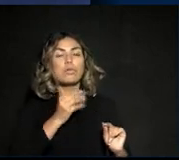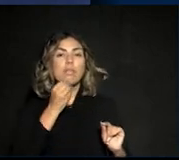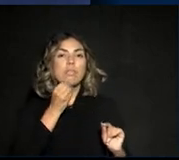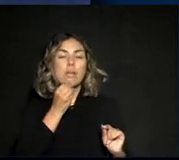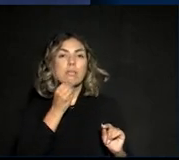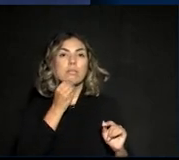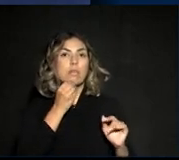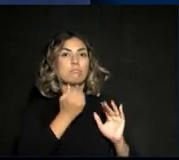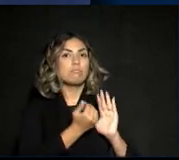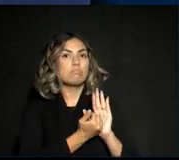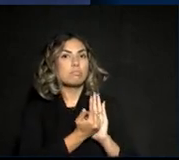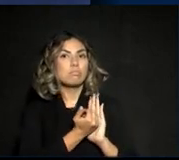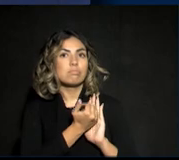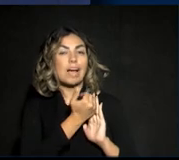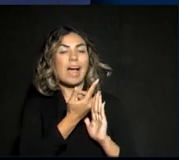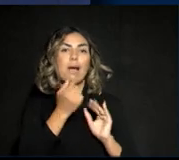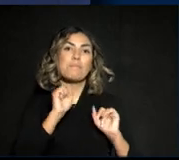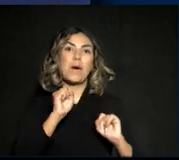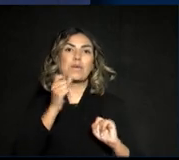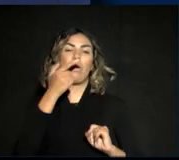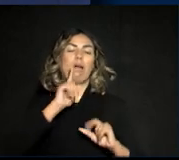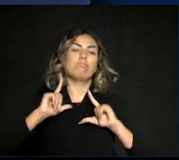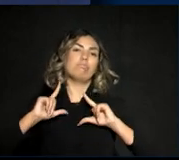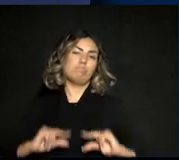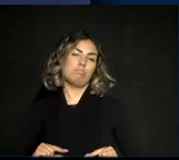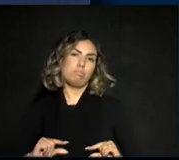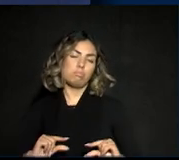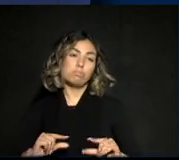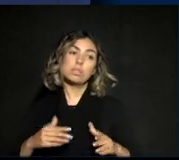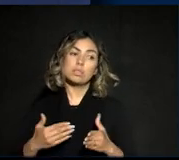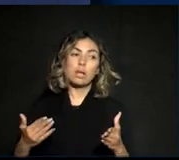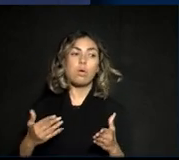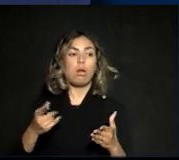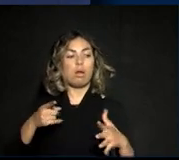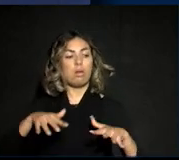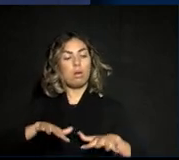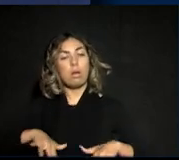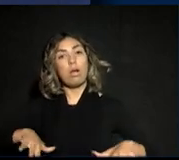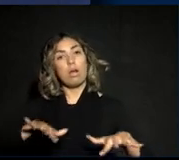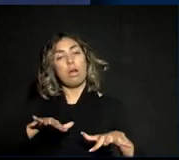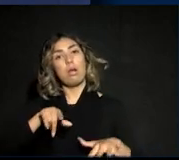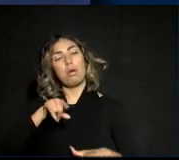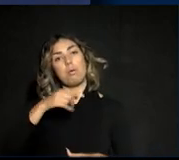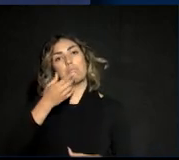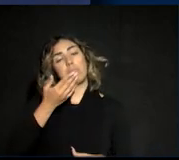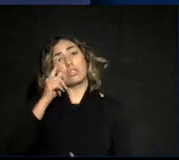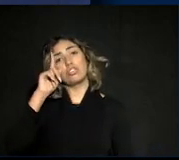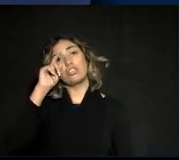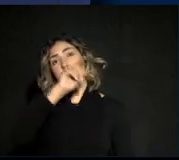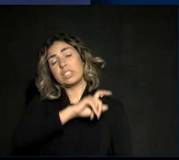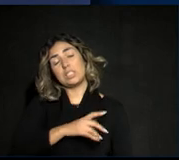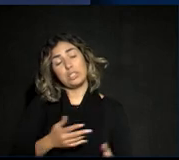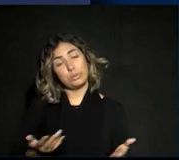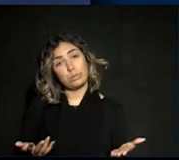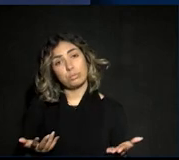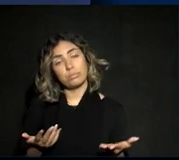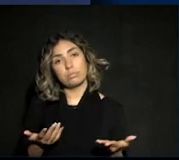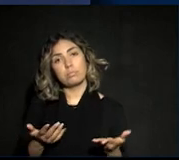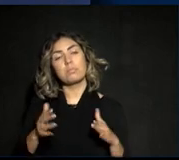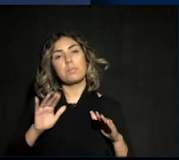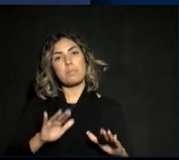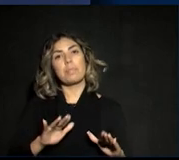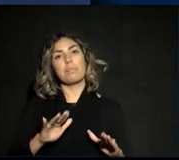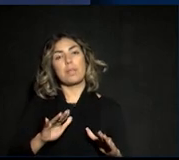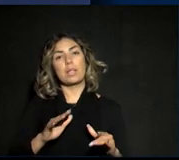alta adicional diminuem muito. Então, a gente tem um cenário base, eu acho difícil que a